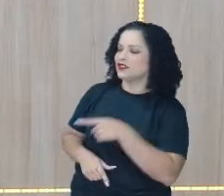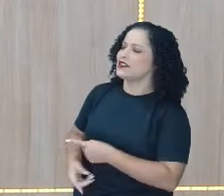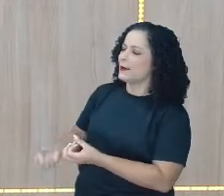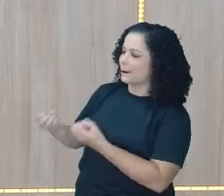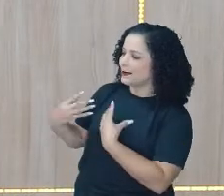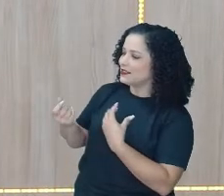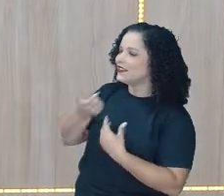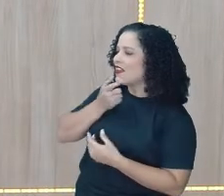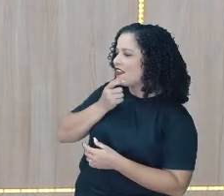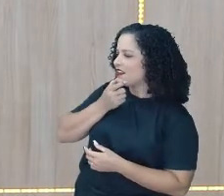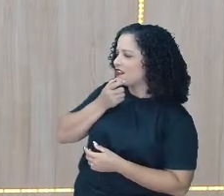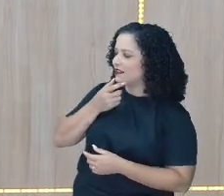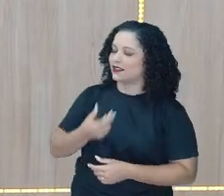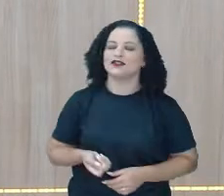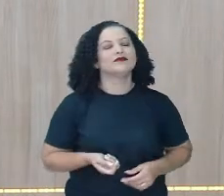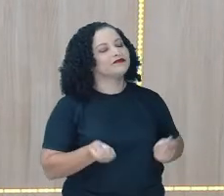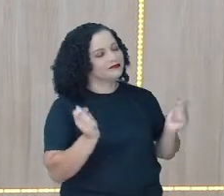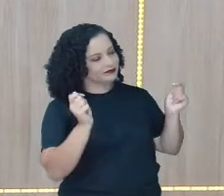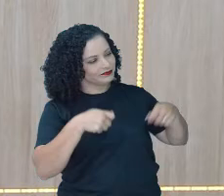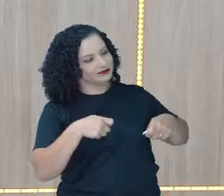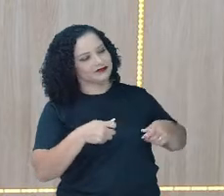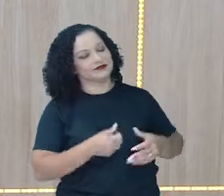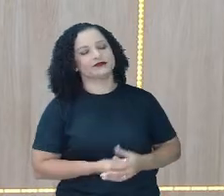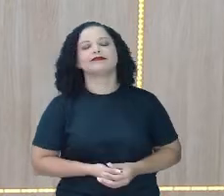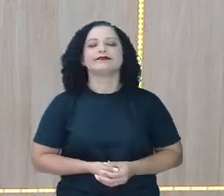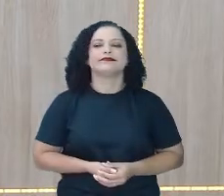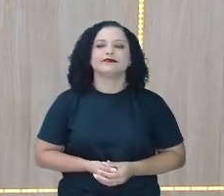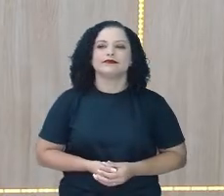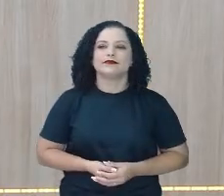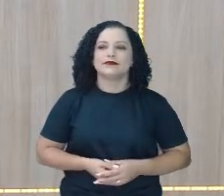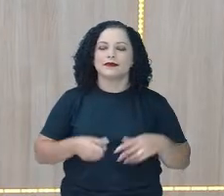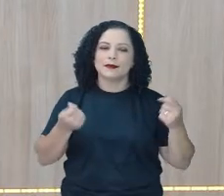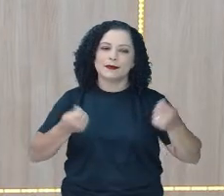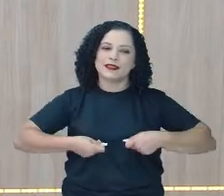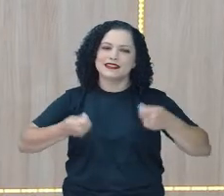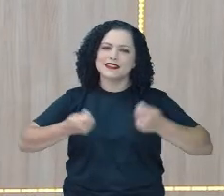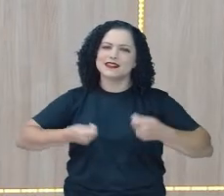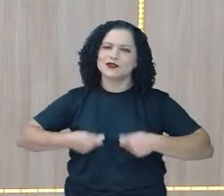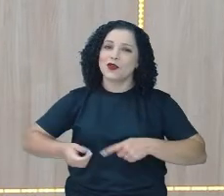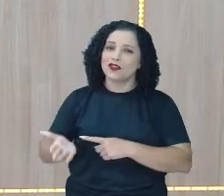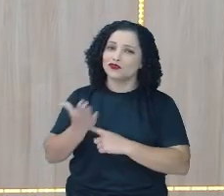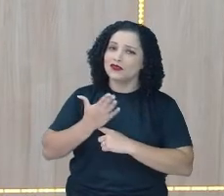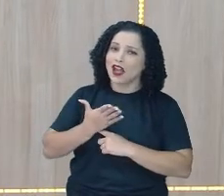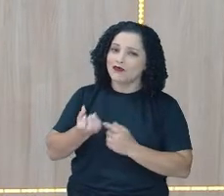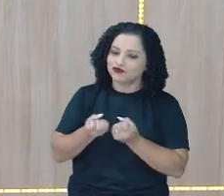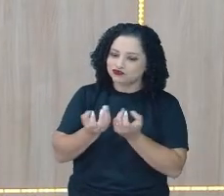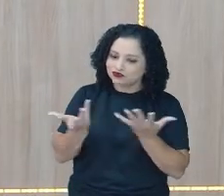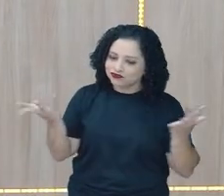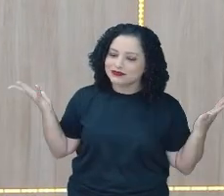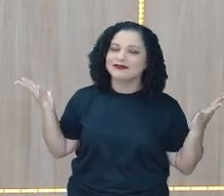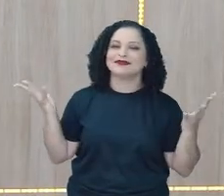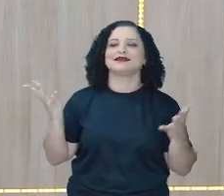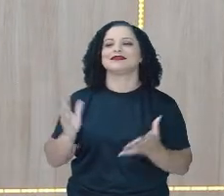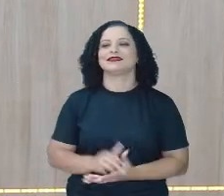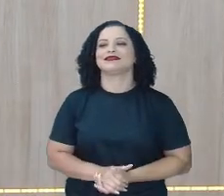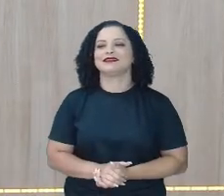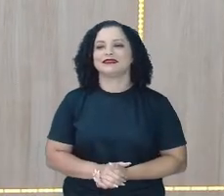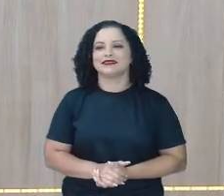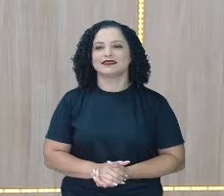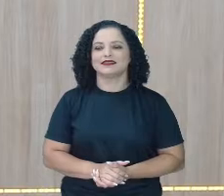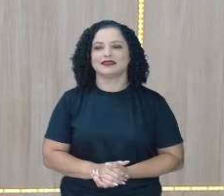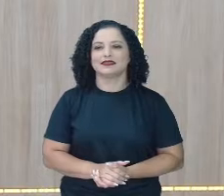eu posso. Eu preciso de ajuda com os plurais. Ok, vamos lá. Então,